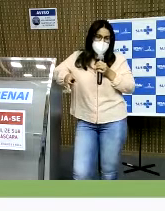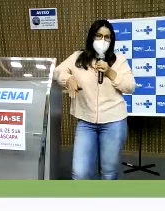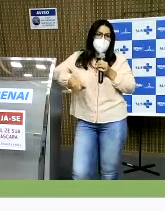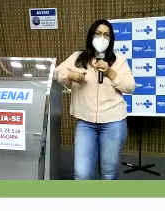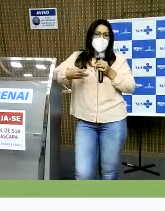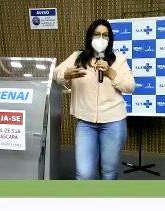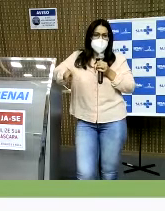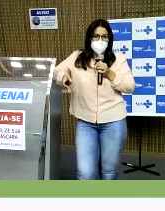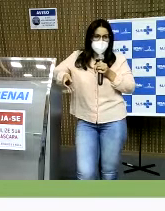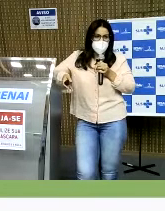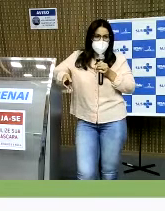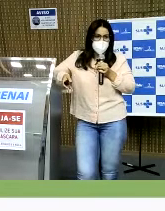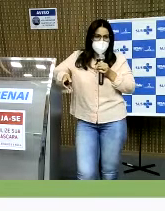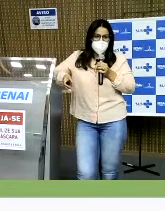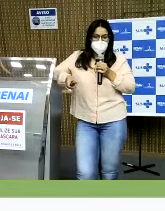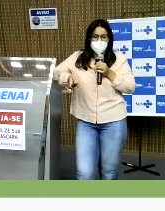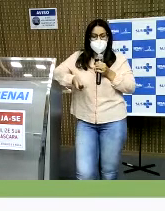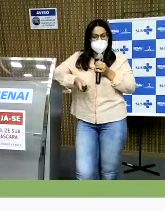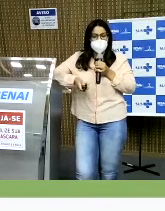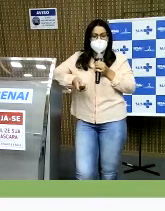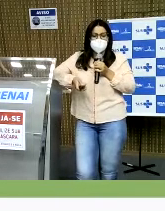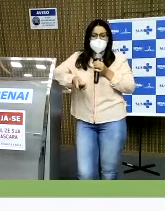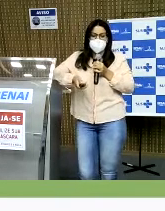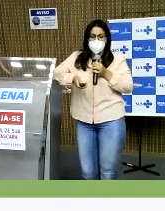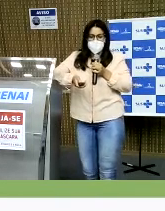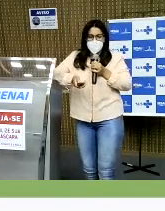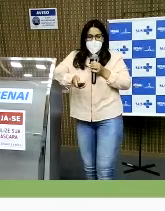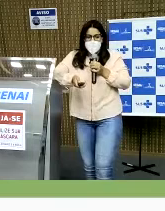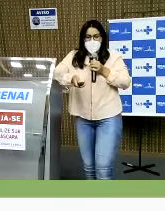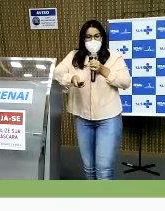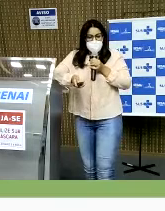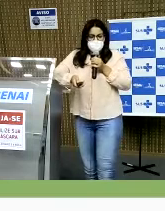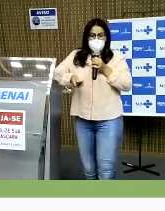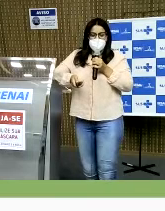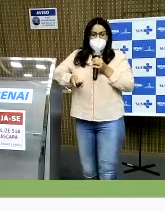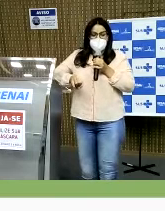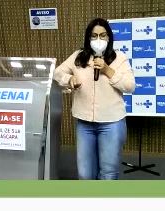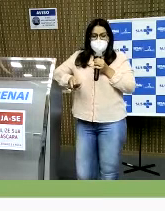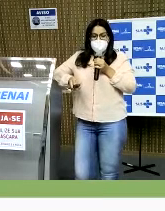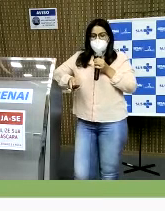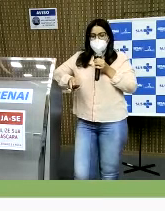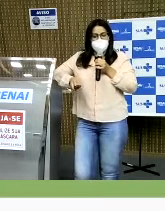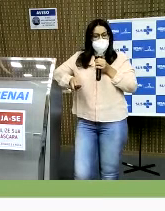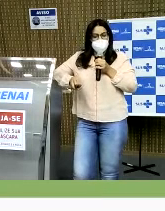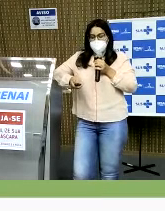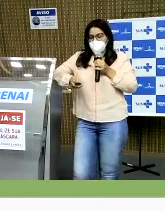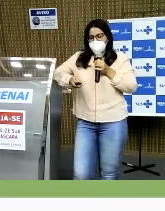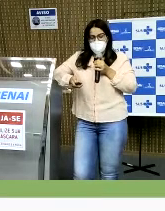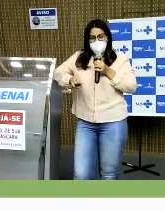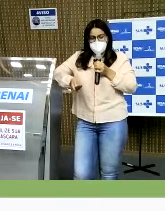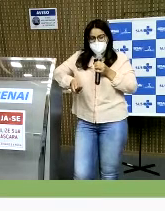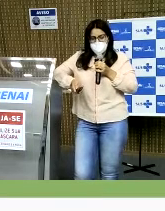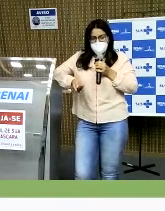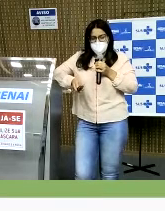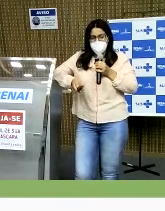Diagnosticados na unidade, a gente faz o T2 confirmatório, né? Então, 100% dos casos. Testes positivos para hepatite C, não tivemos